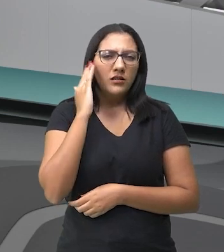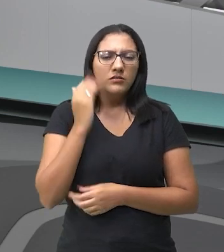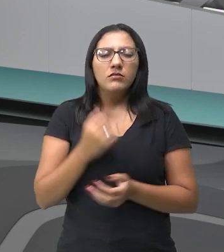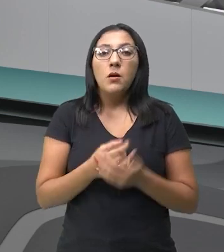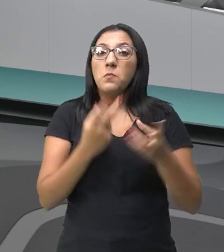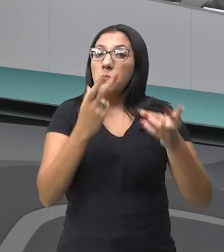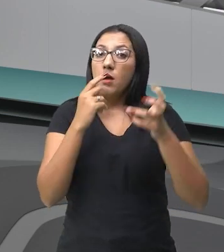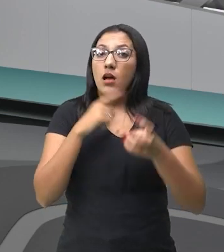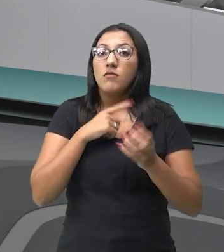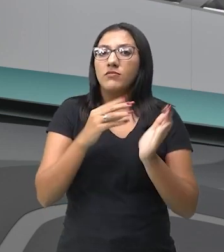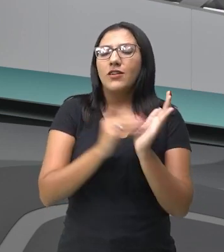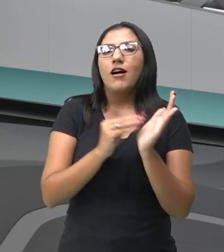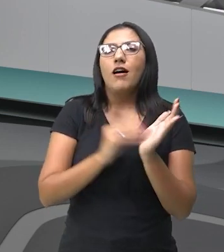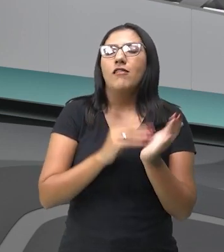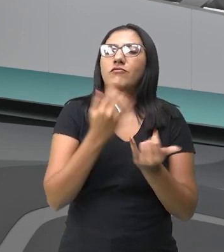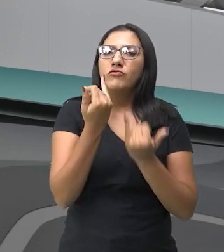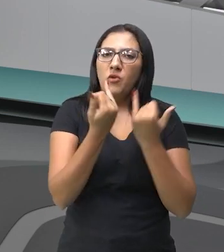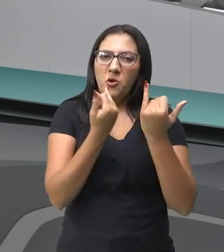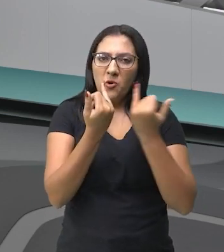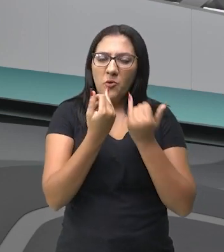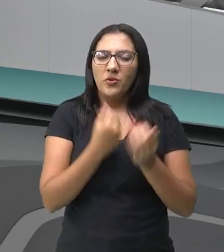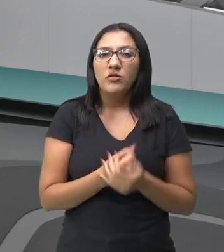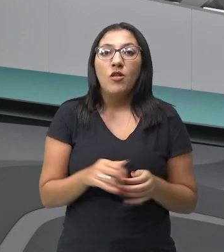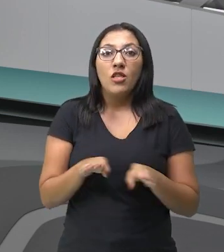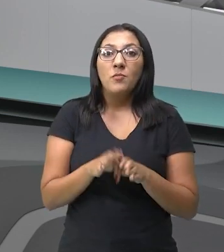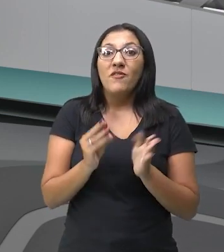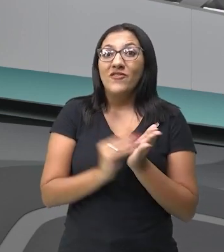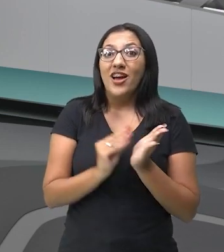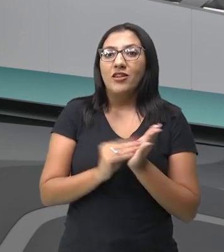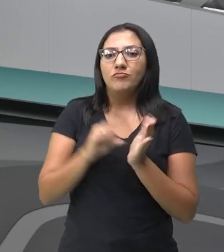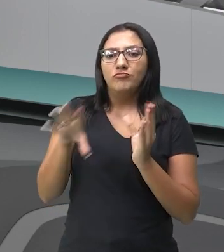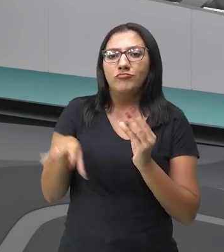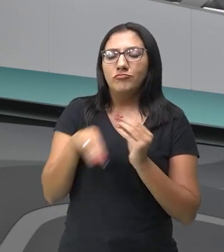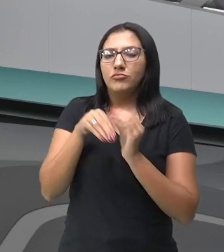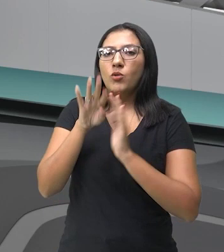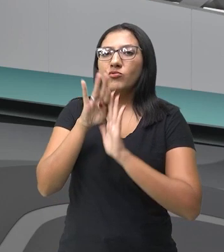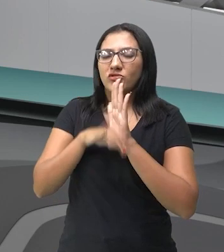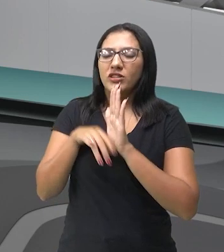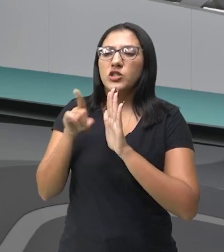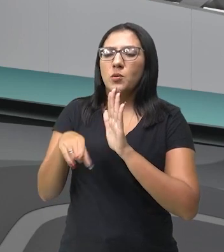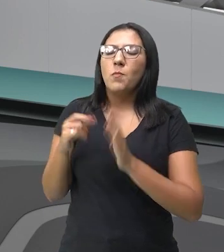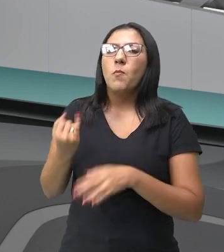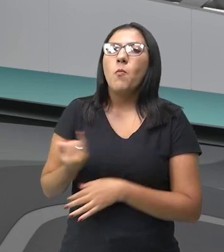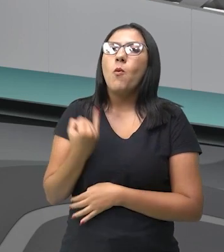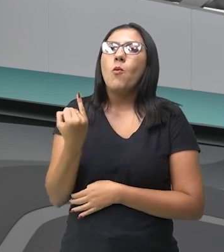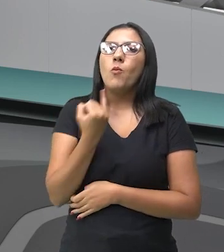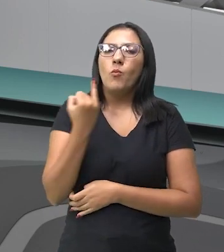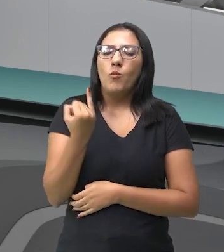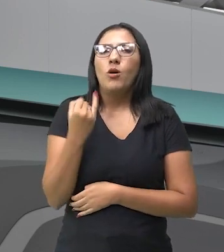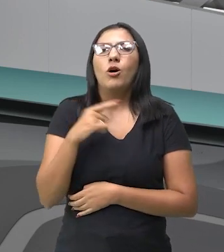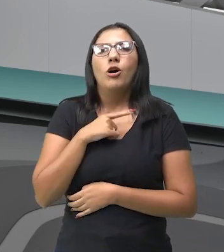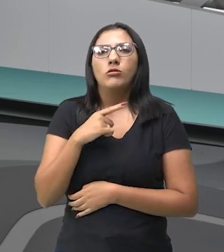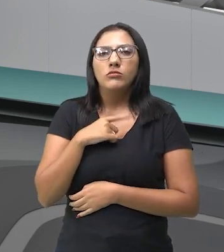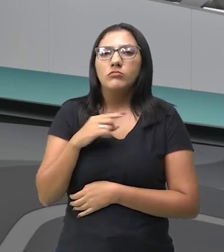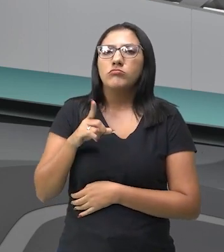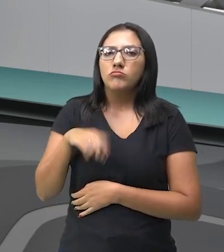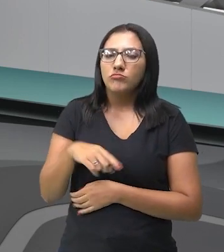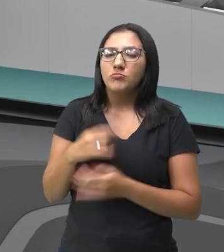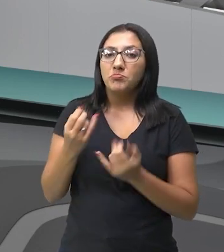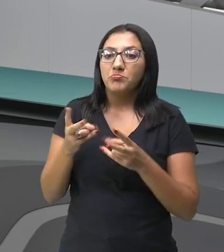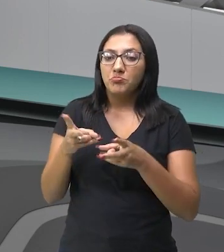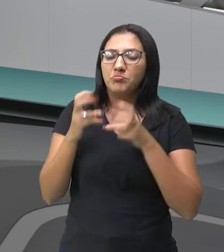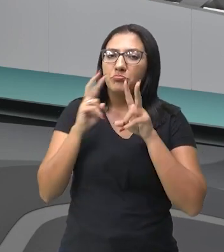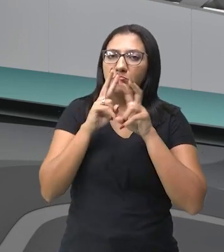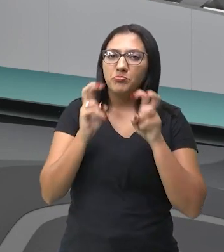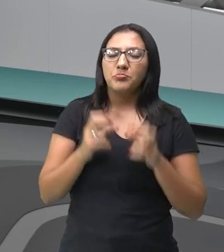se configure dessa forma. Mas aí a gente vai continuar o nosso experimento aqui. Agora, a professora tirou